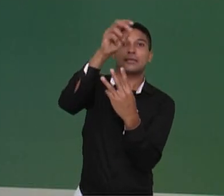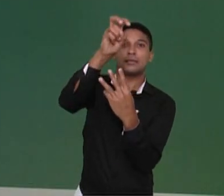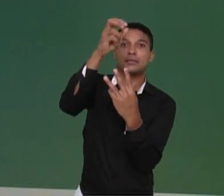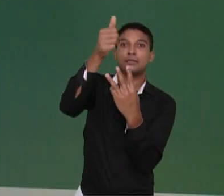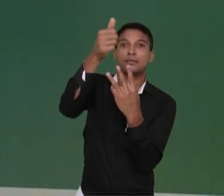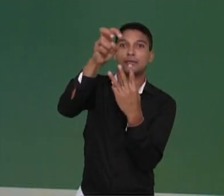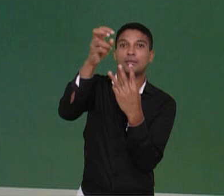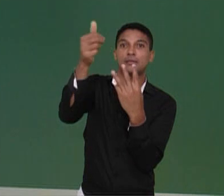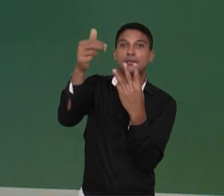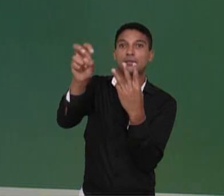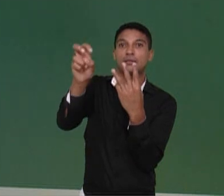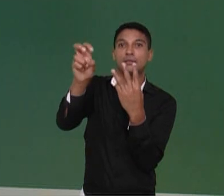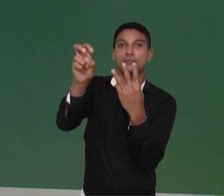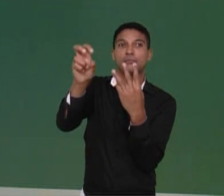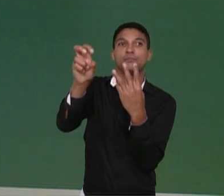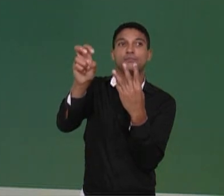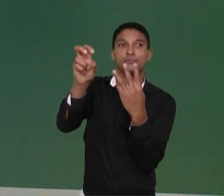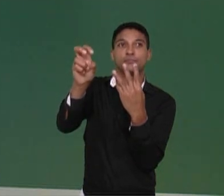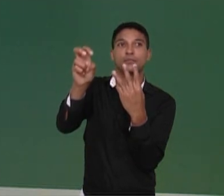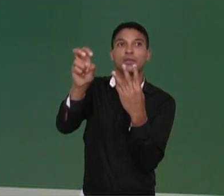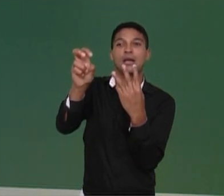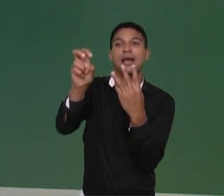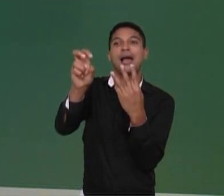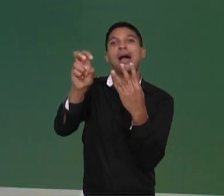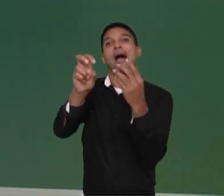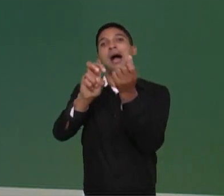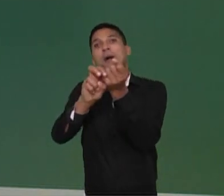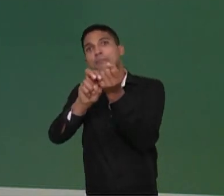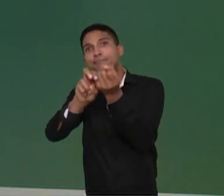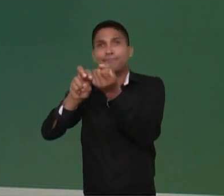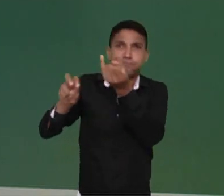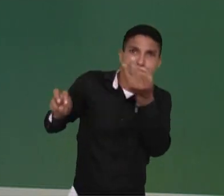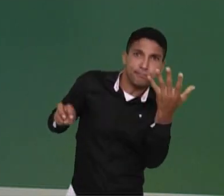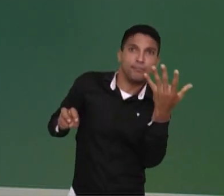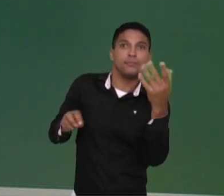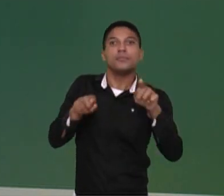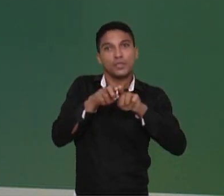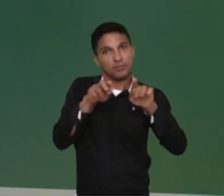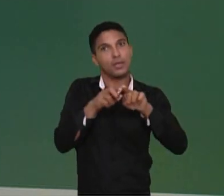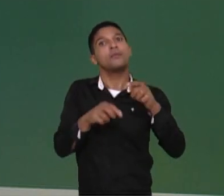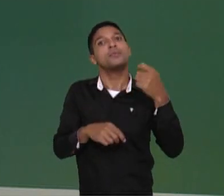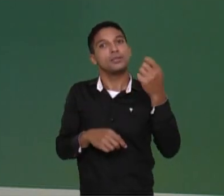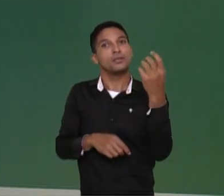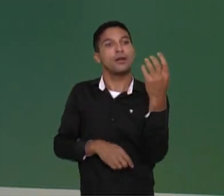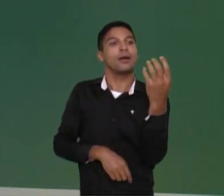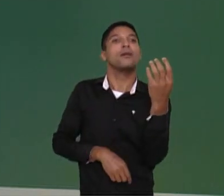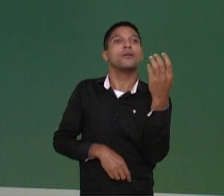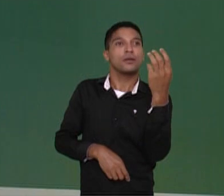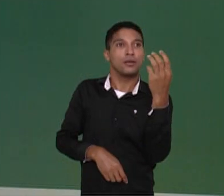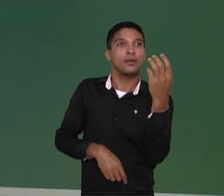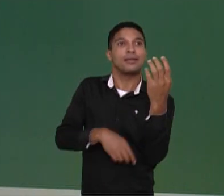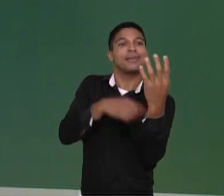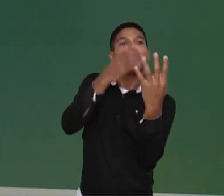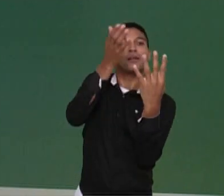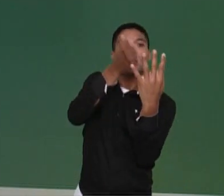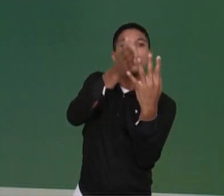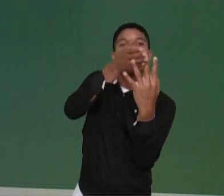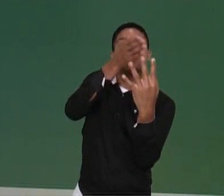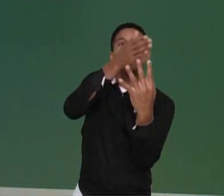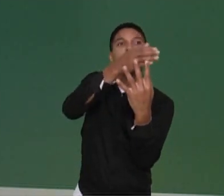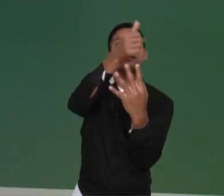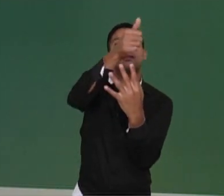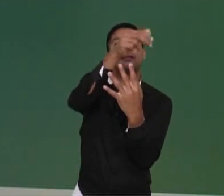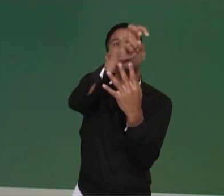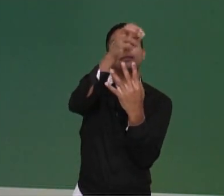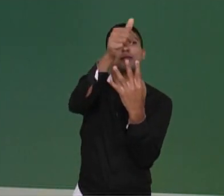cada uma, o restante também tem que ser 15. E aí agora eu consigo pensar no valor total. O valor total é só